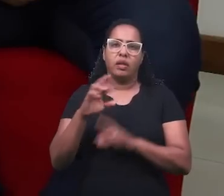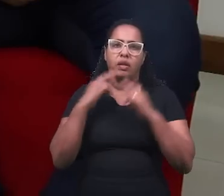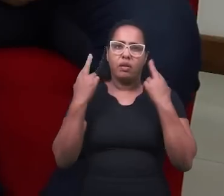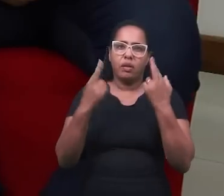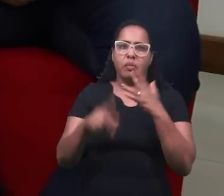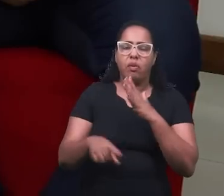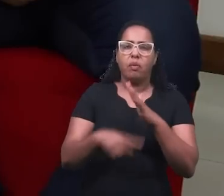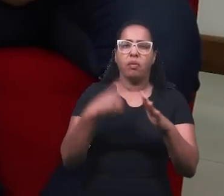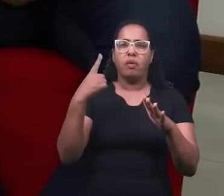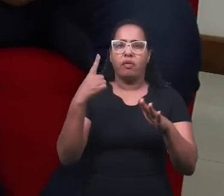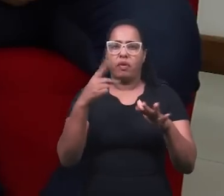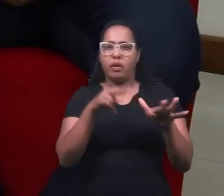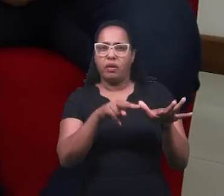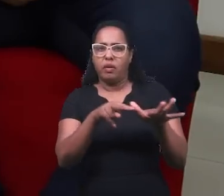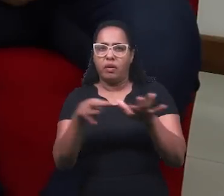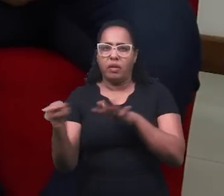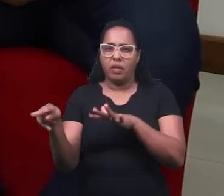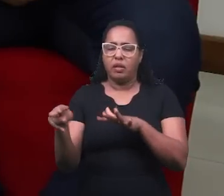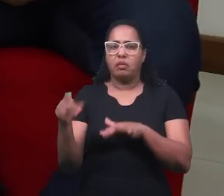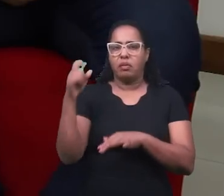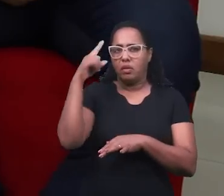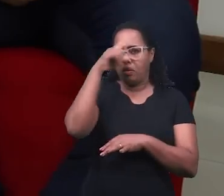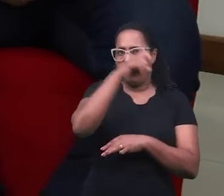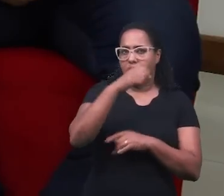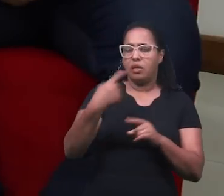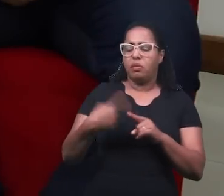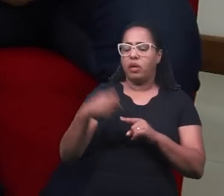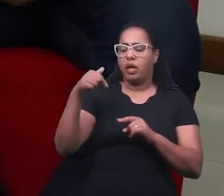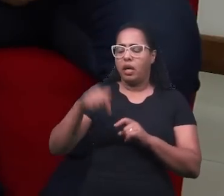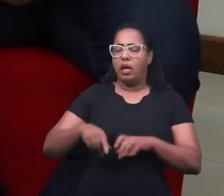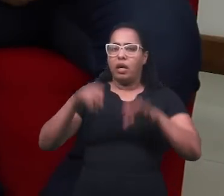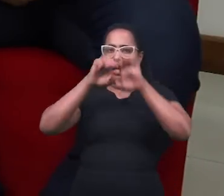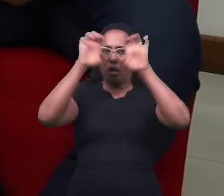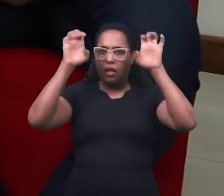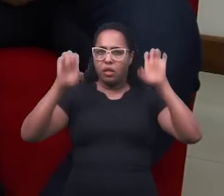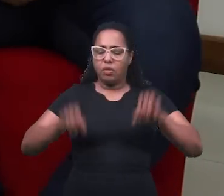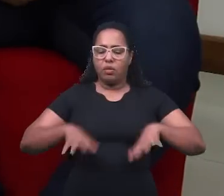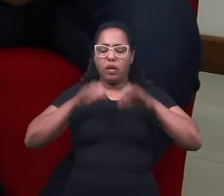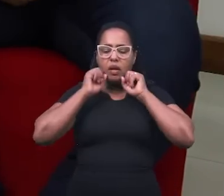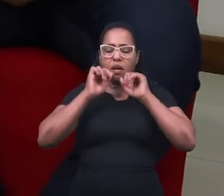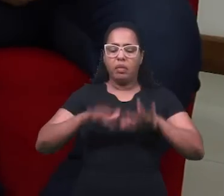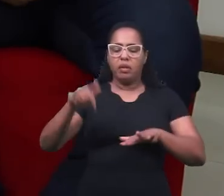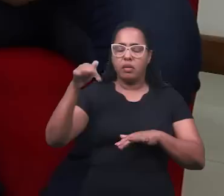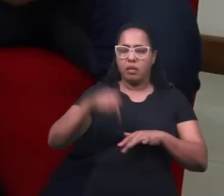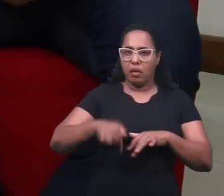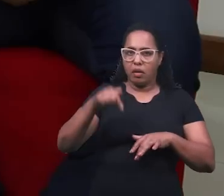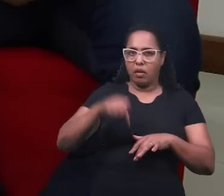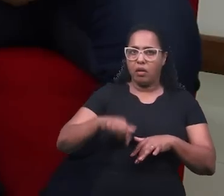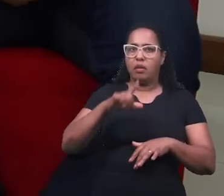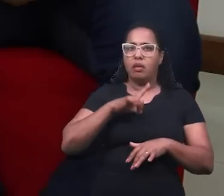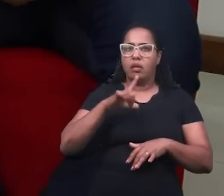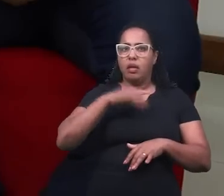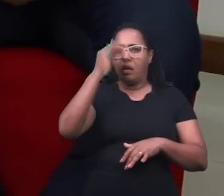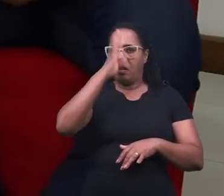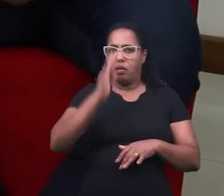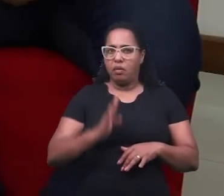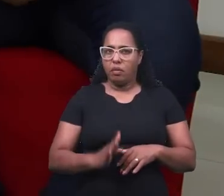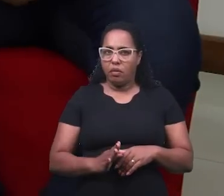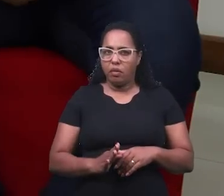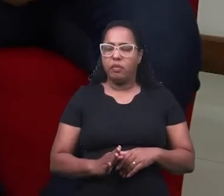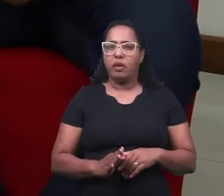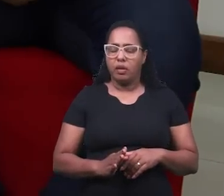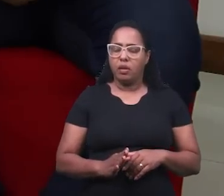na semana, e para nós foi muito difícil isso, vindo de toda essa estrutura, toda essa fartura que tem aqui no Brasil. Uhum. Eu falo com os irmãos